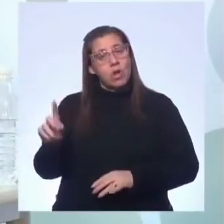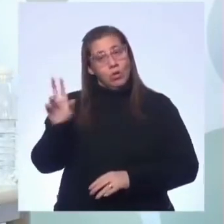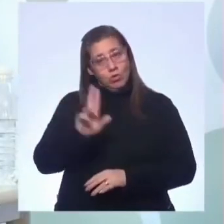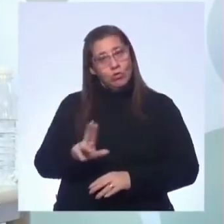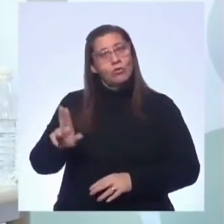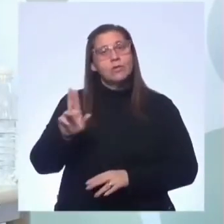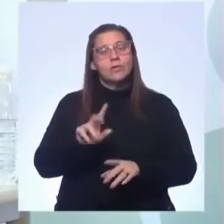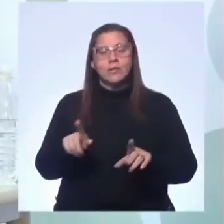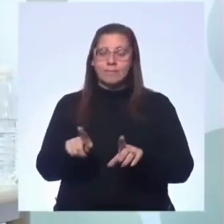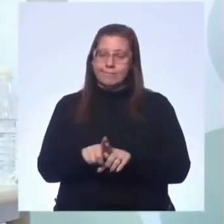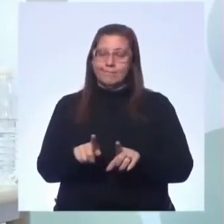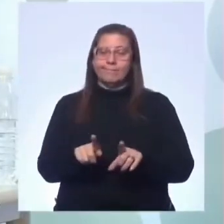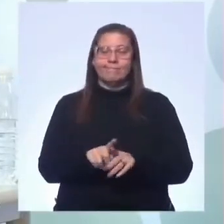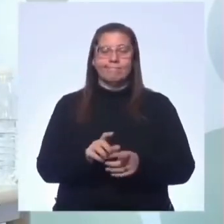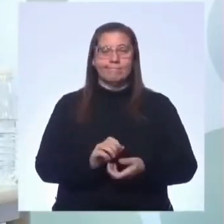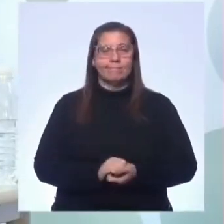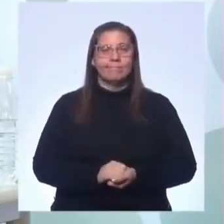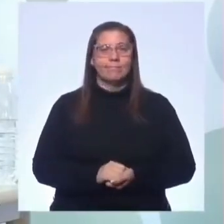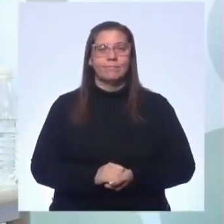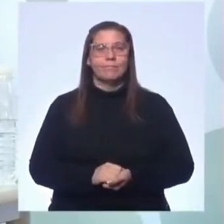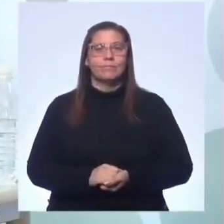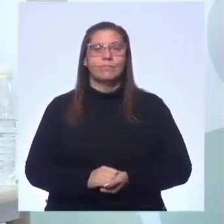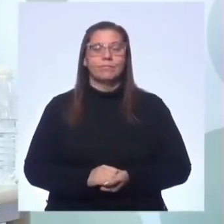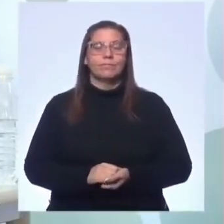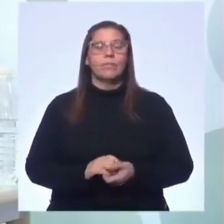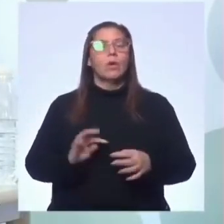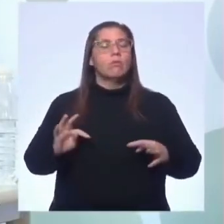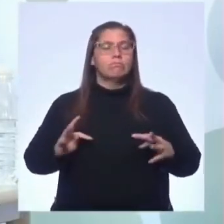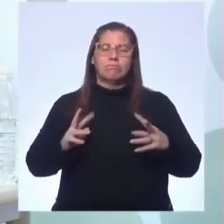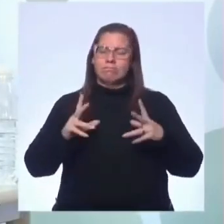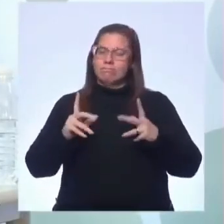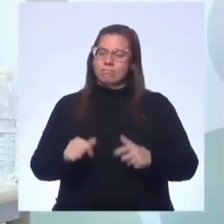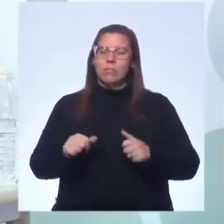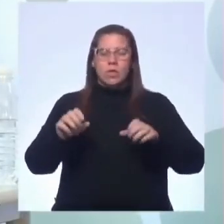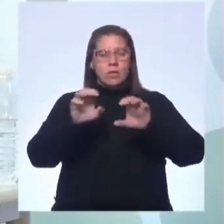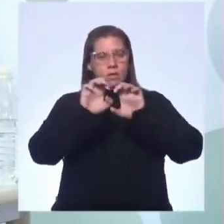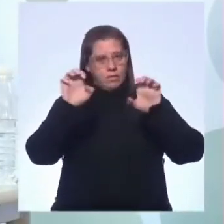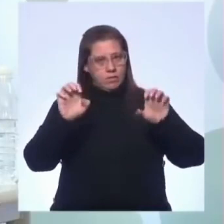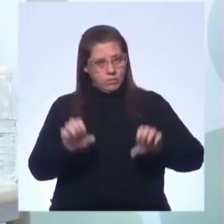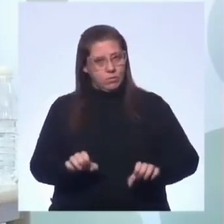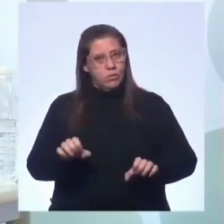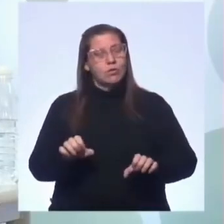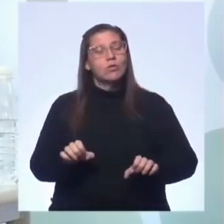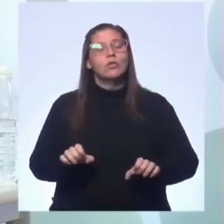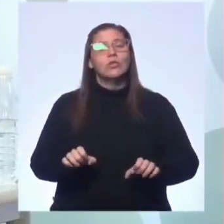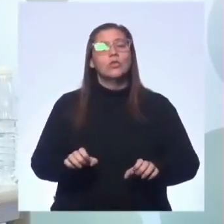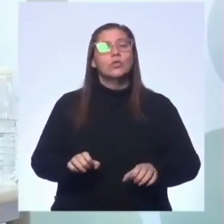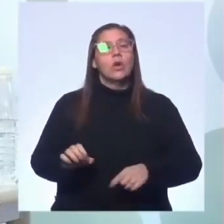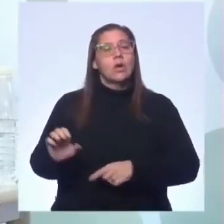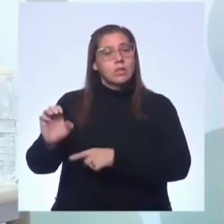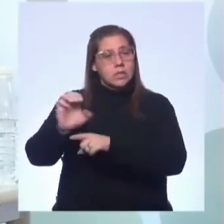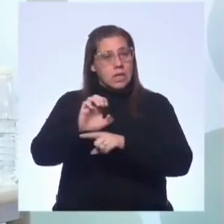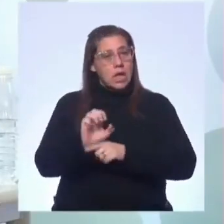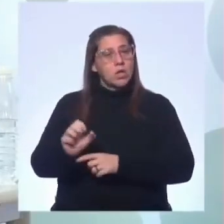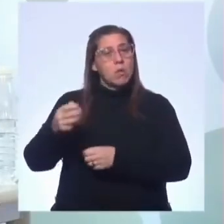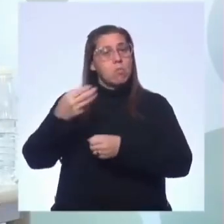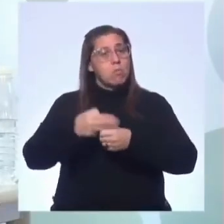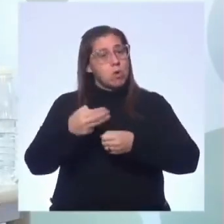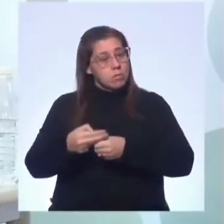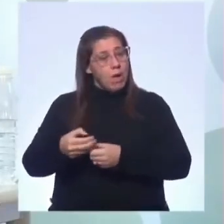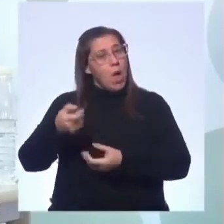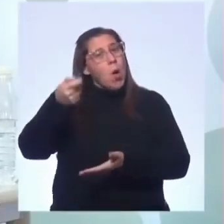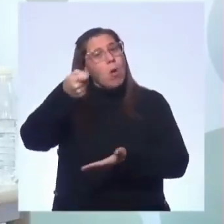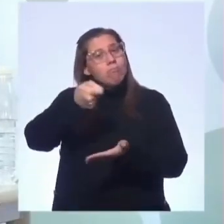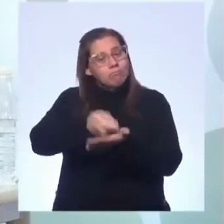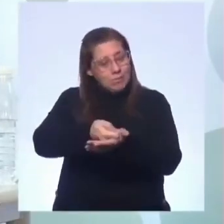usando toda essa infraestrutura que os municípios, os estados, né, e a União devem fornecer para